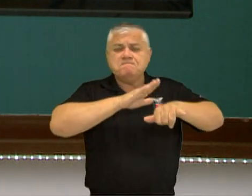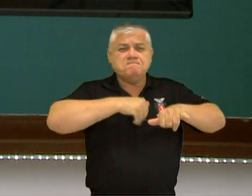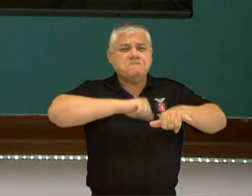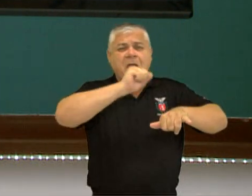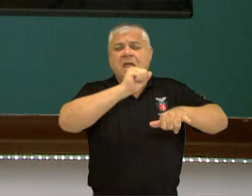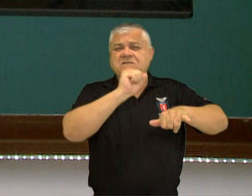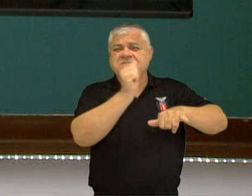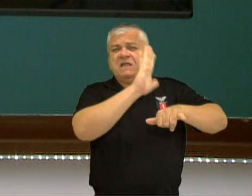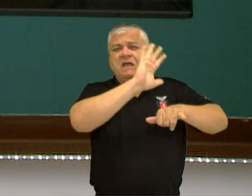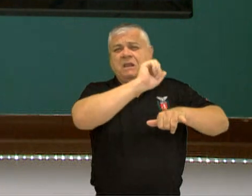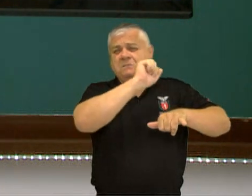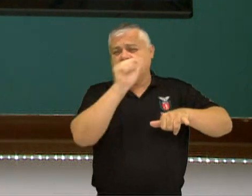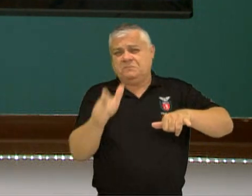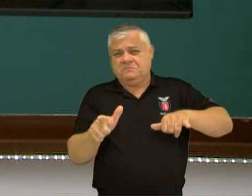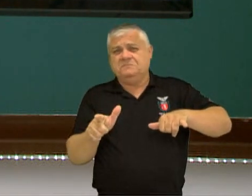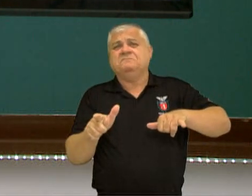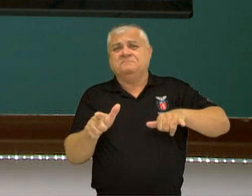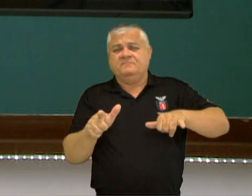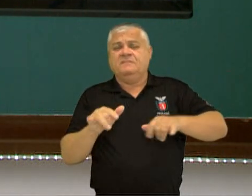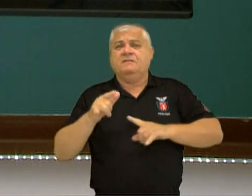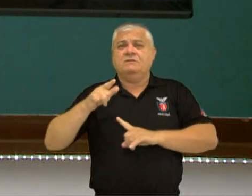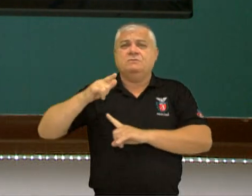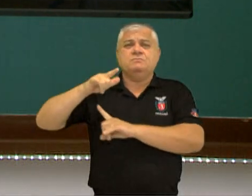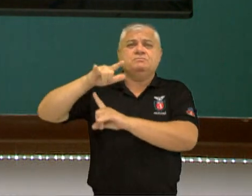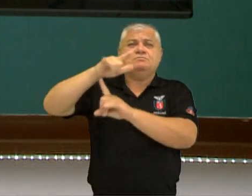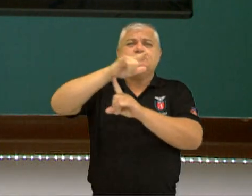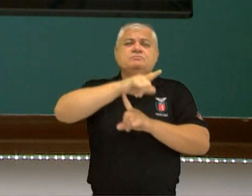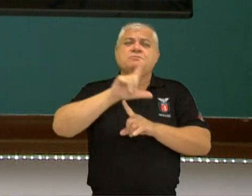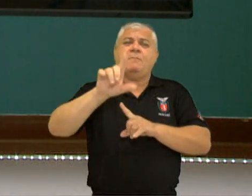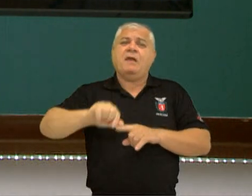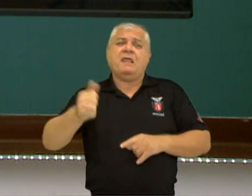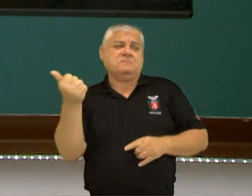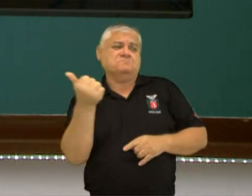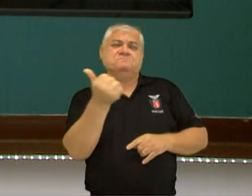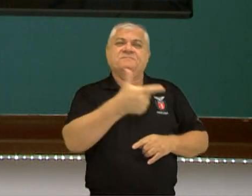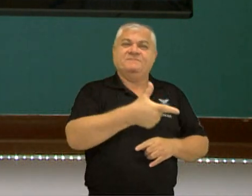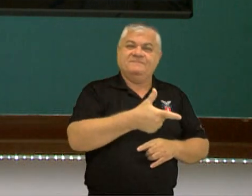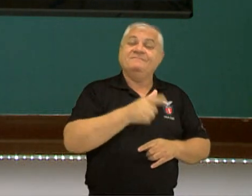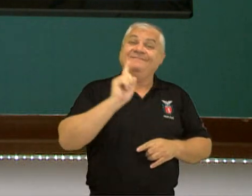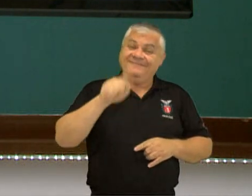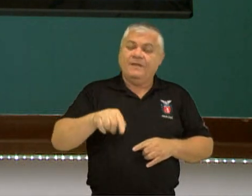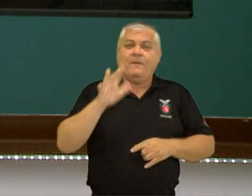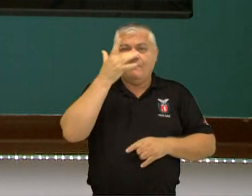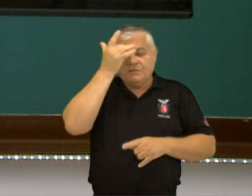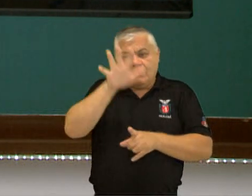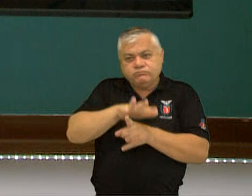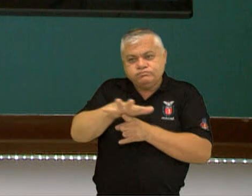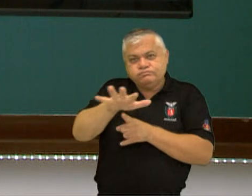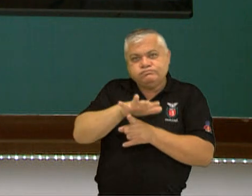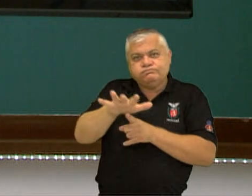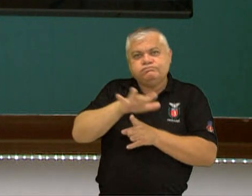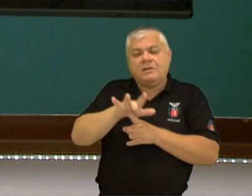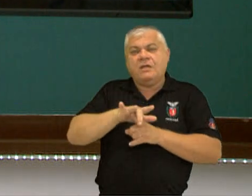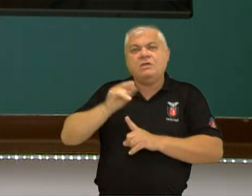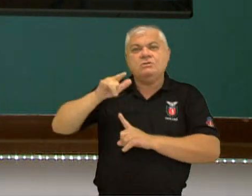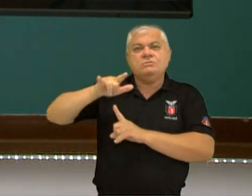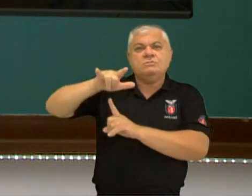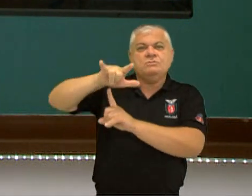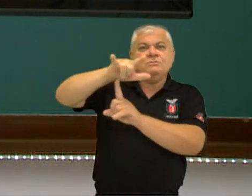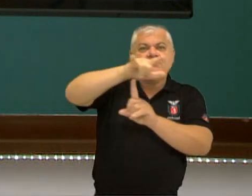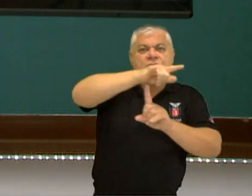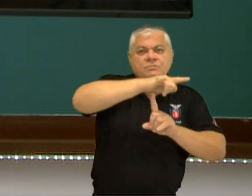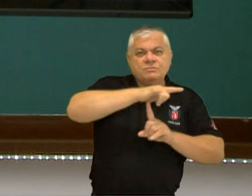mais caro do que o sobrevoo realizado com drones. E é por isso que os drones vêm se popularizando, pois conseguem obter